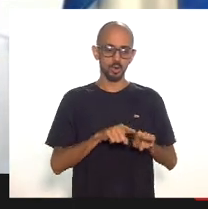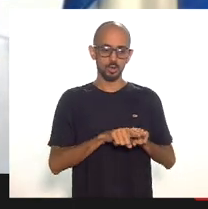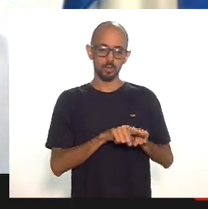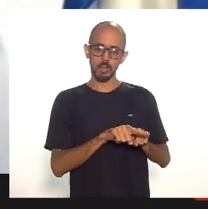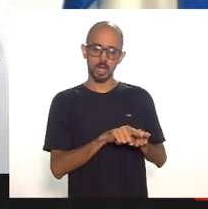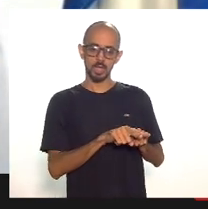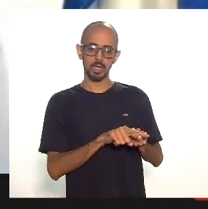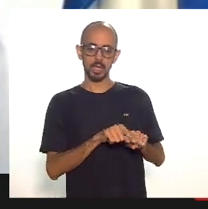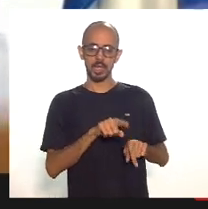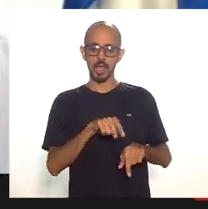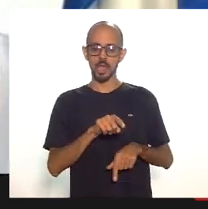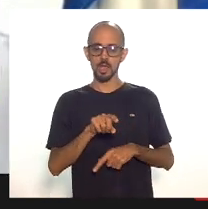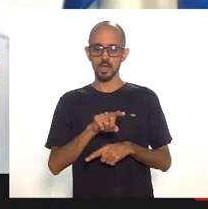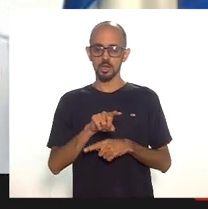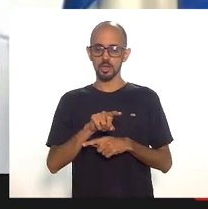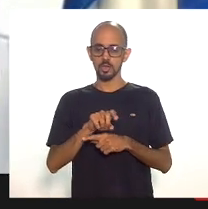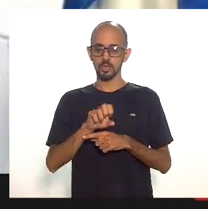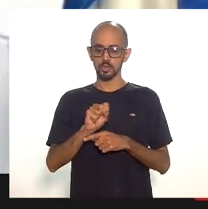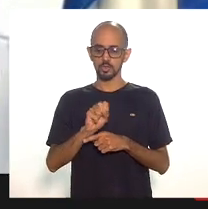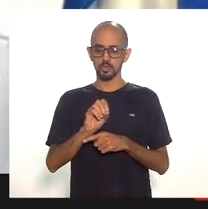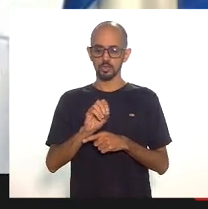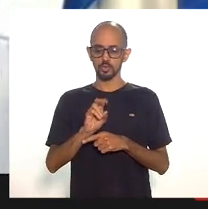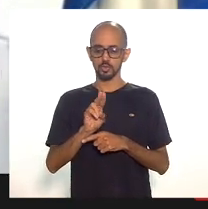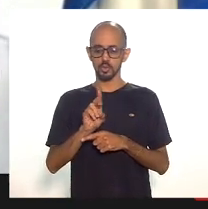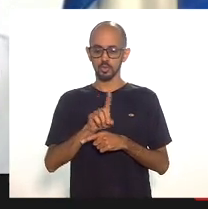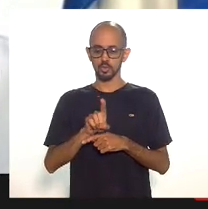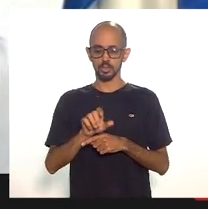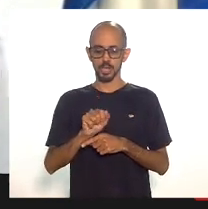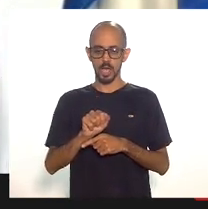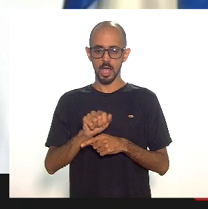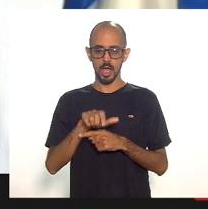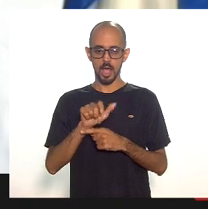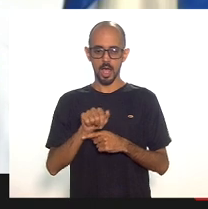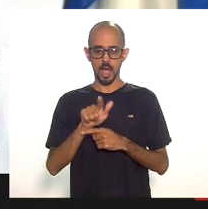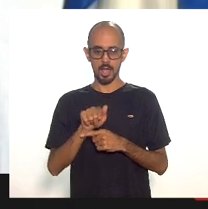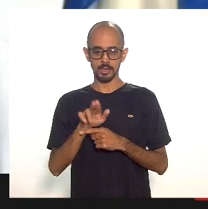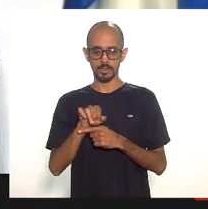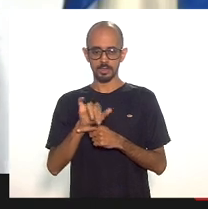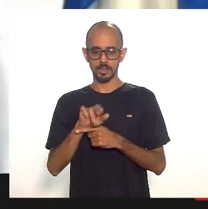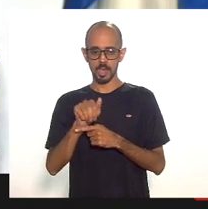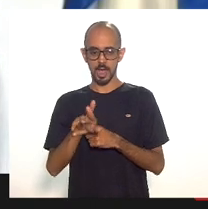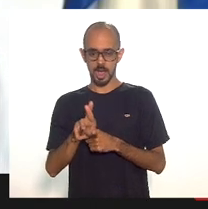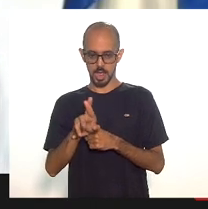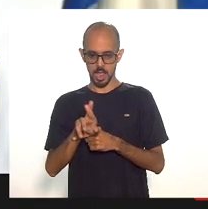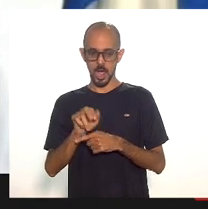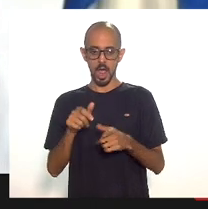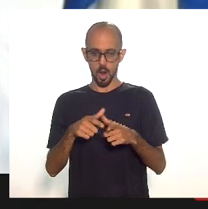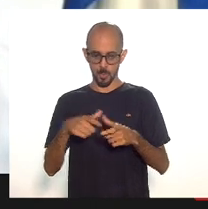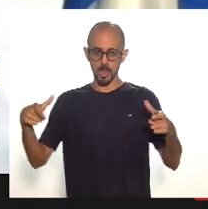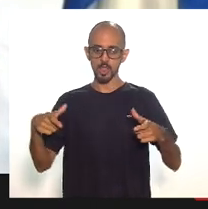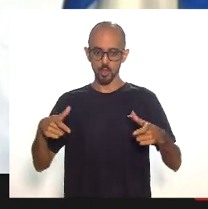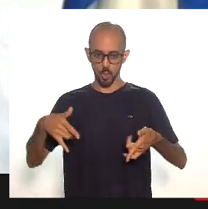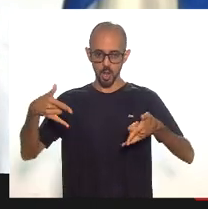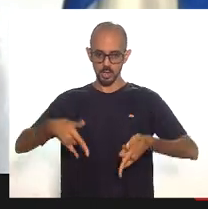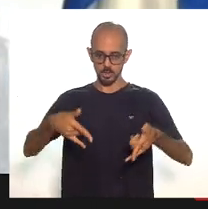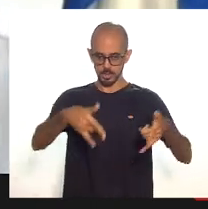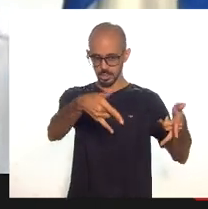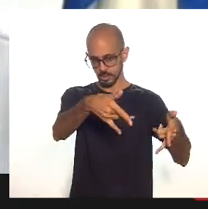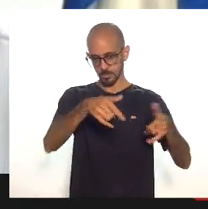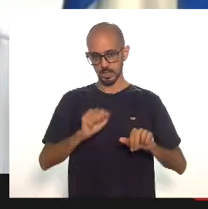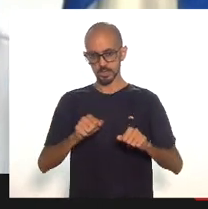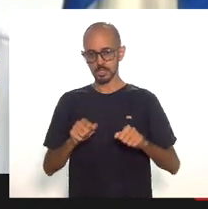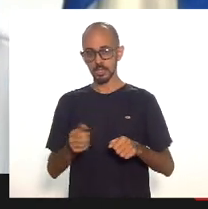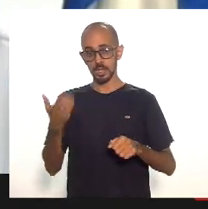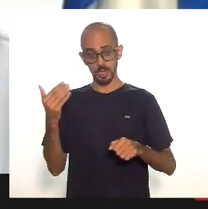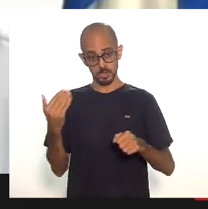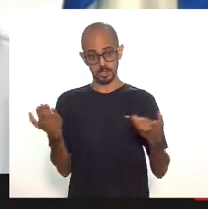Sousa Guiar, que aumentou o número de leitos dentro desse hospital, foram reabilitados novos leitos lá que estavam